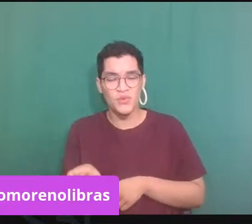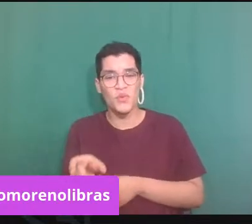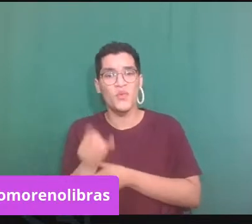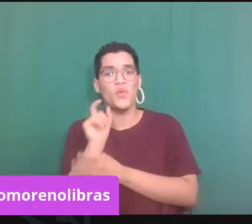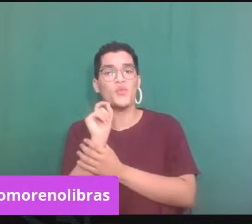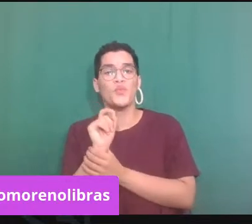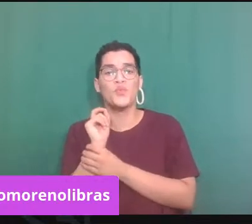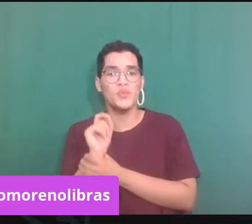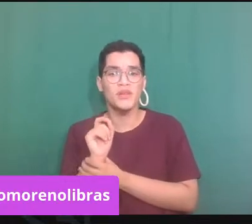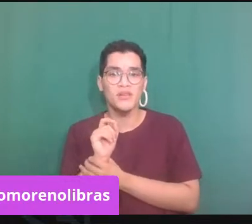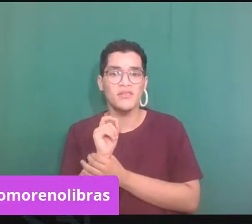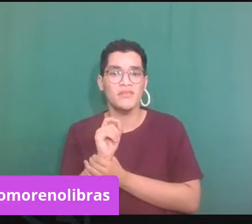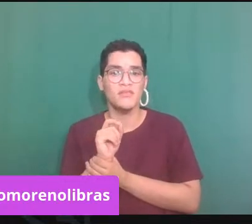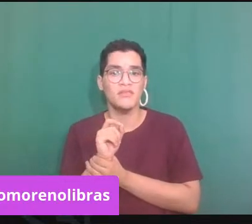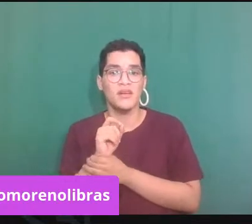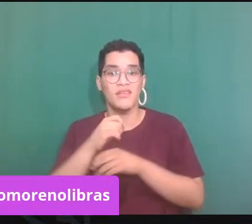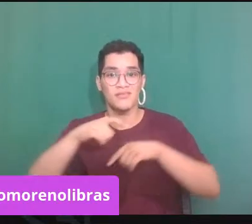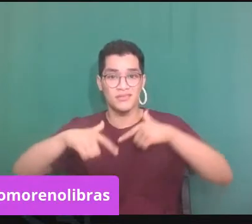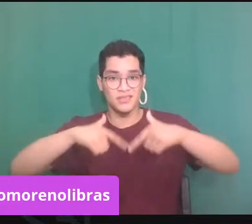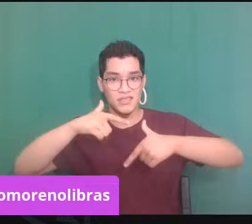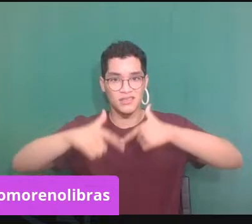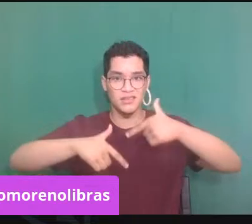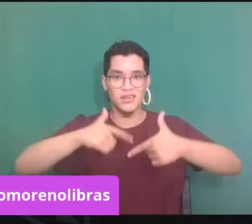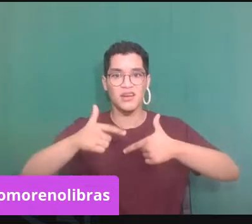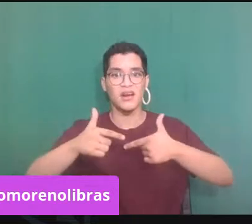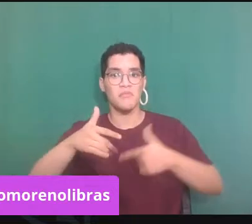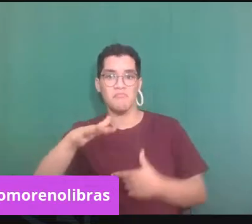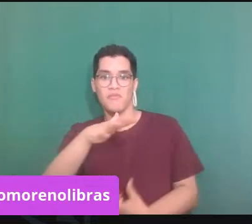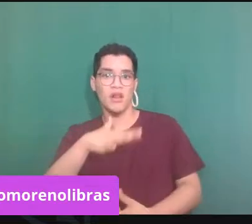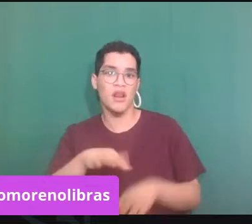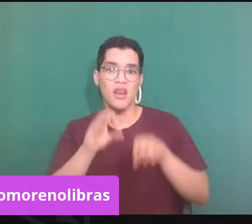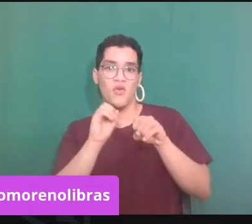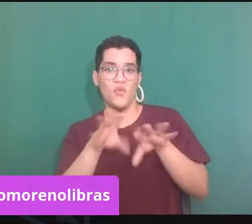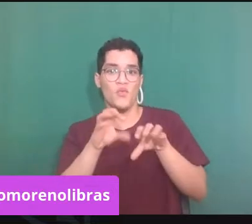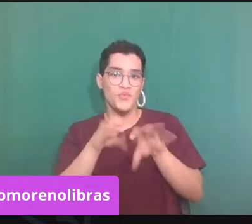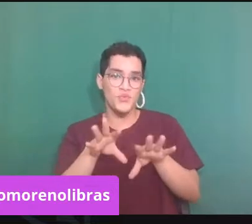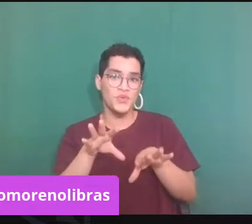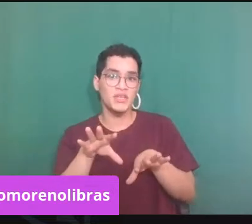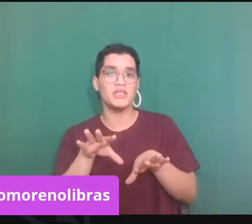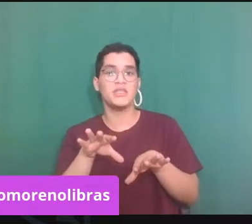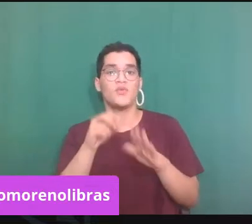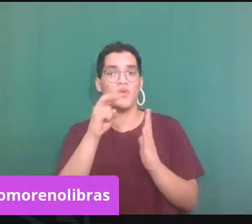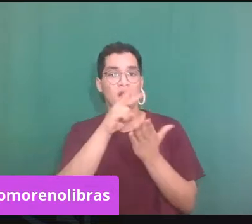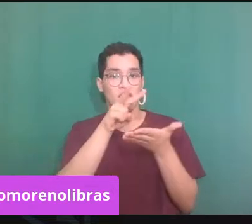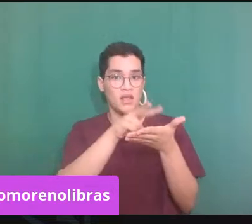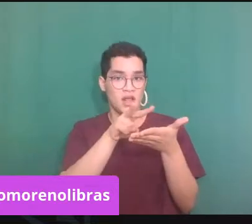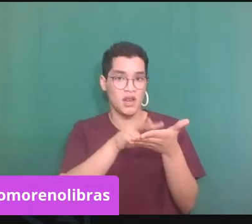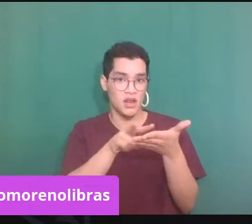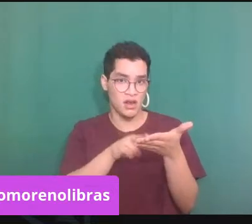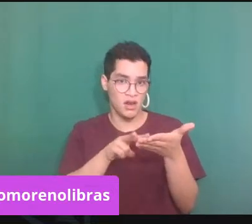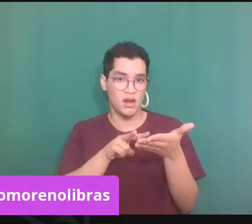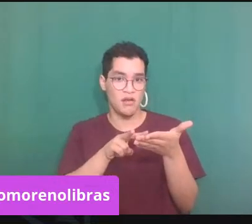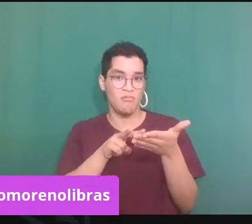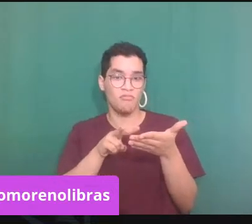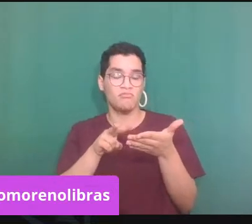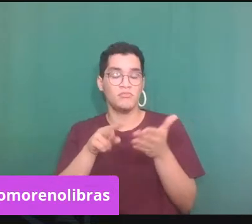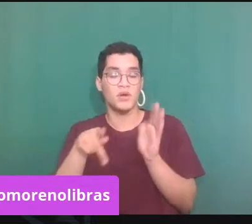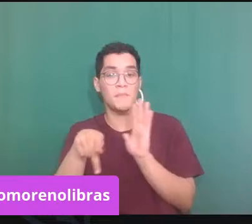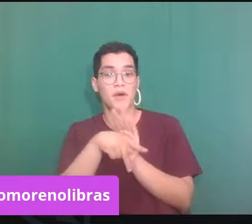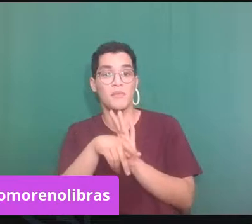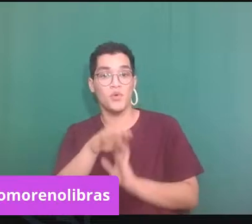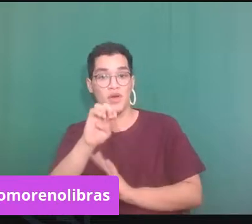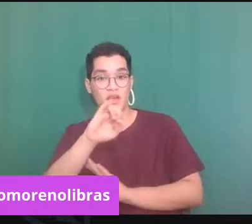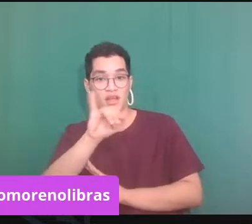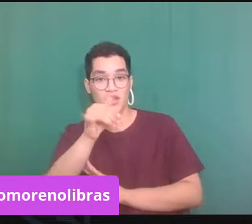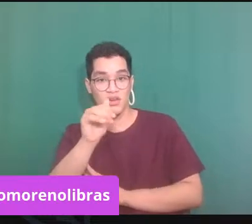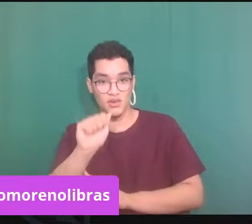Carvalho, que ela trabalhou com uma questão do ensino da produção, da leitura em EJA, Educação de Jovens e